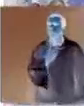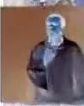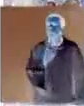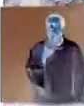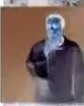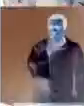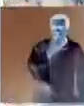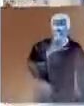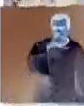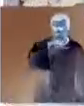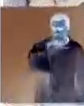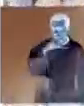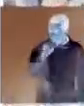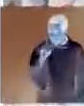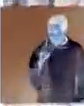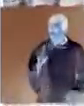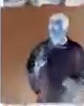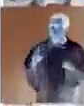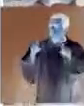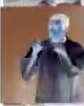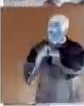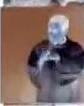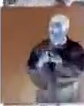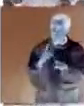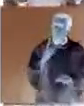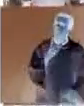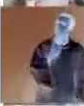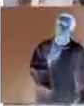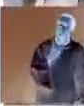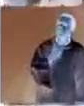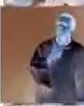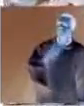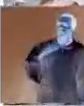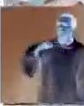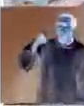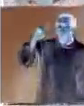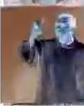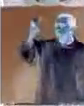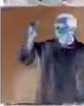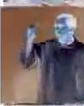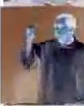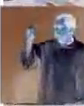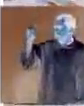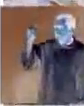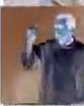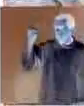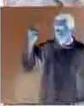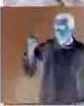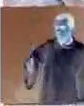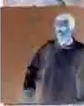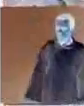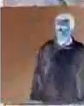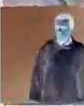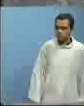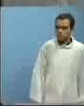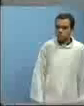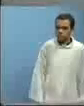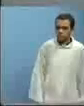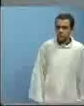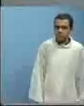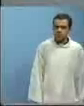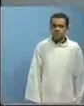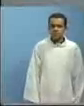Não como convém, lembra de tudo que o padre Jonas falou, se você não lembra, compra a fita que deve estar pronta E escuta muitas e muitas vezes